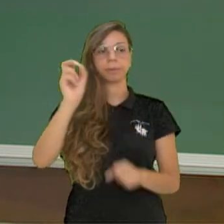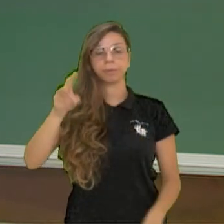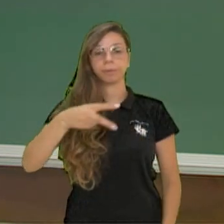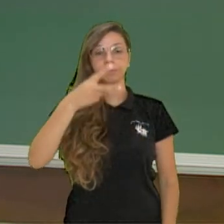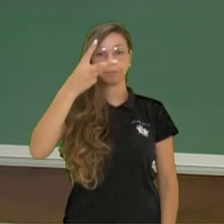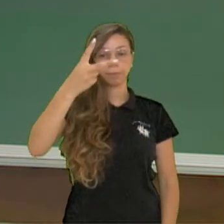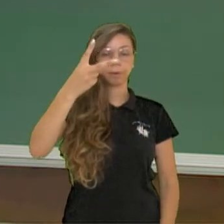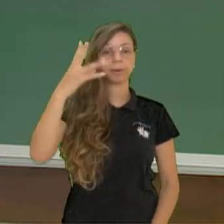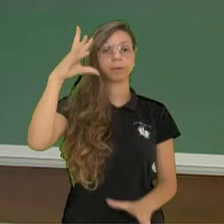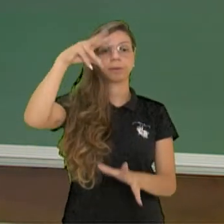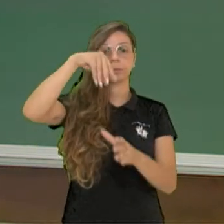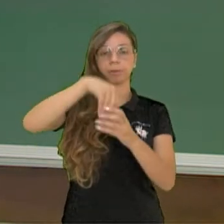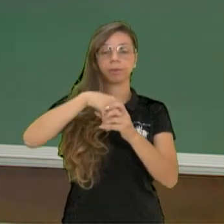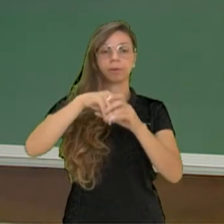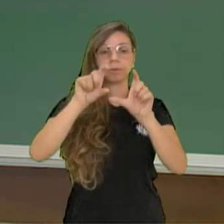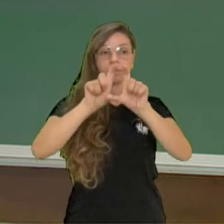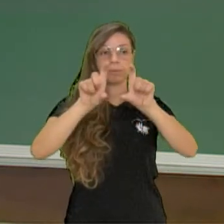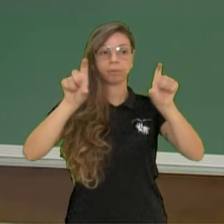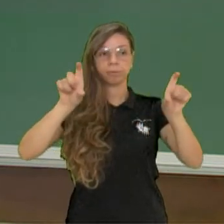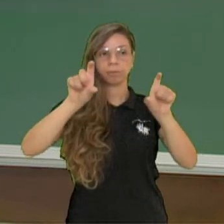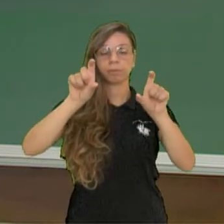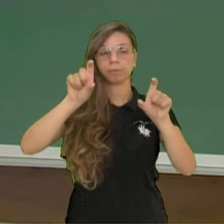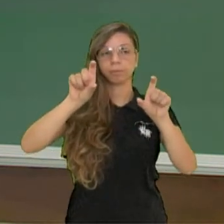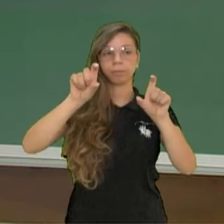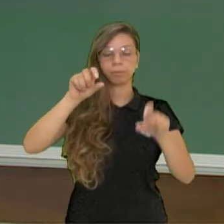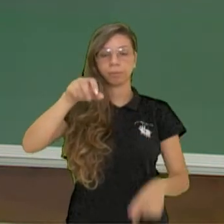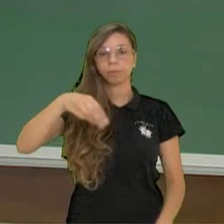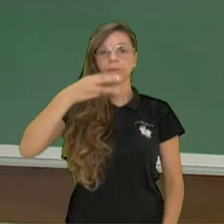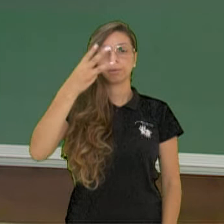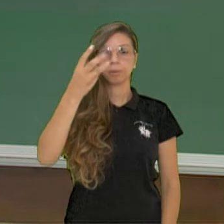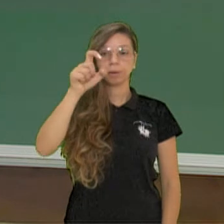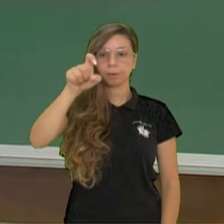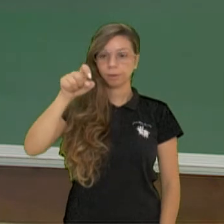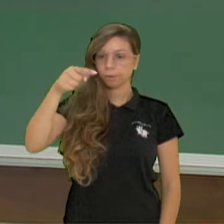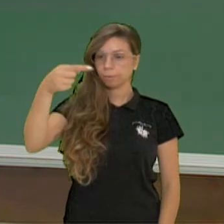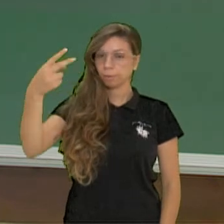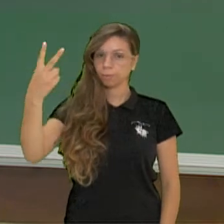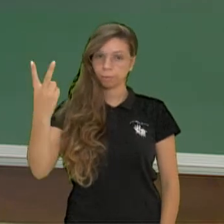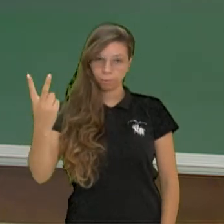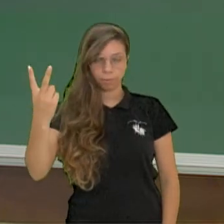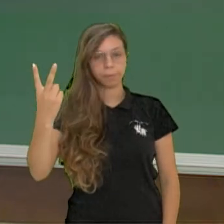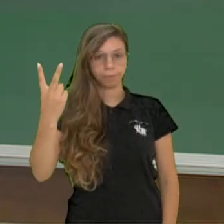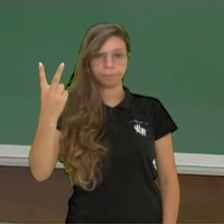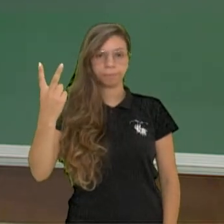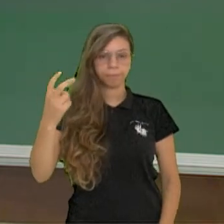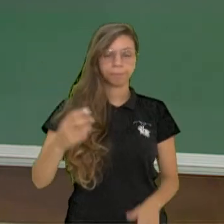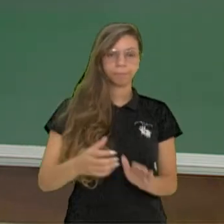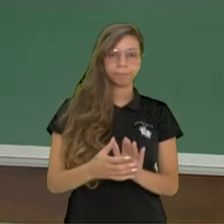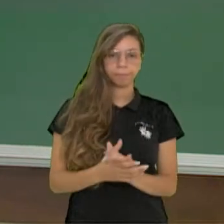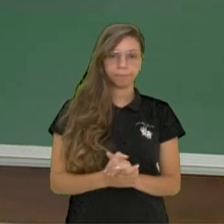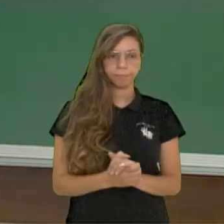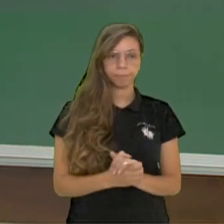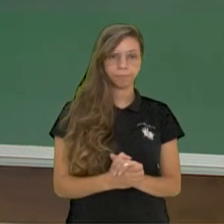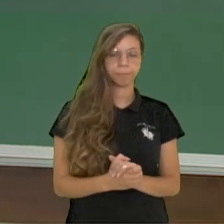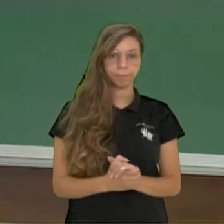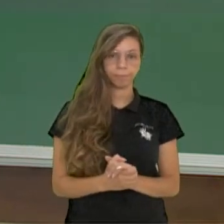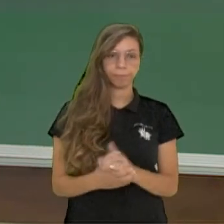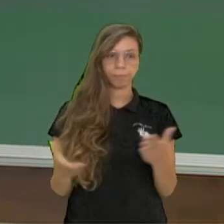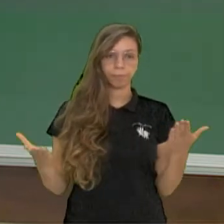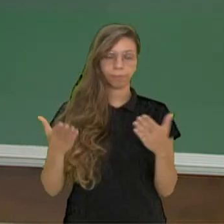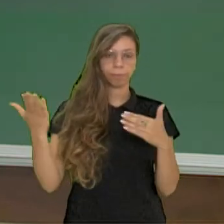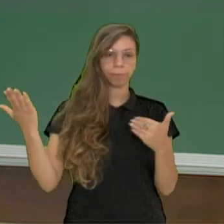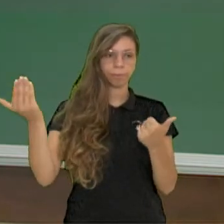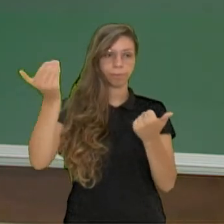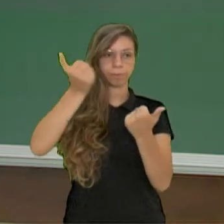na função 3x menos 2, que foi a função dada, certo? Então, vamos